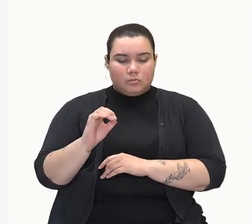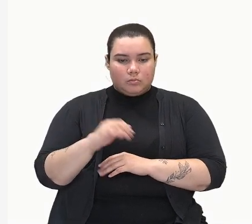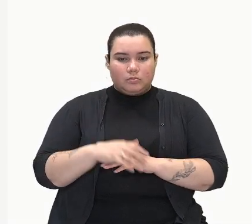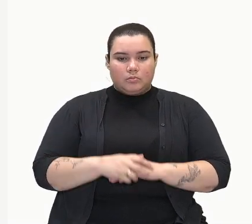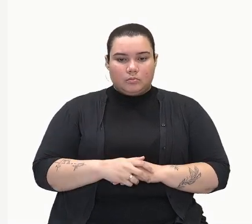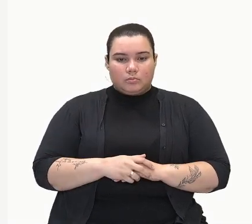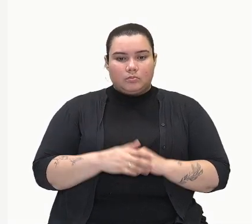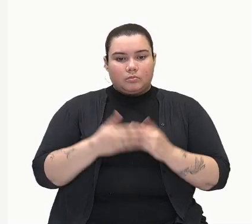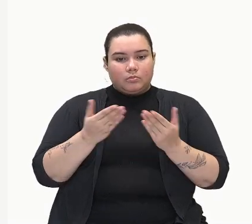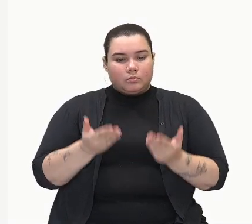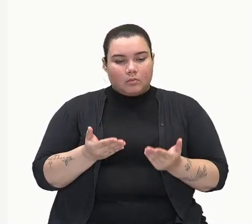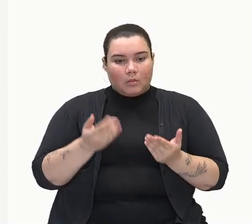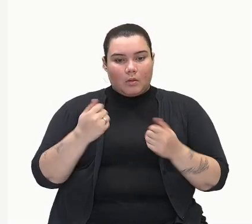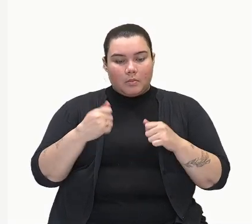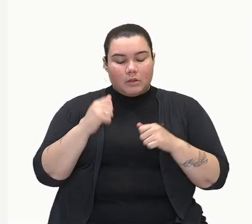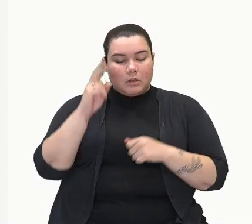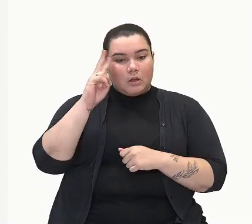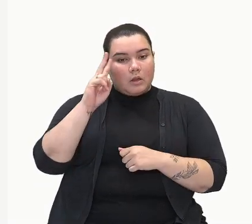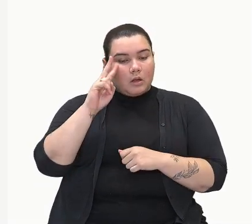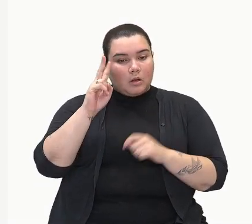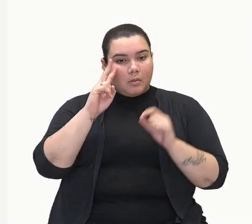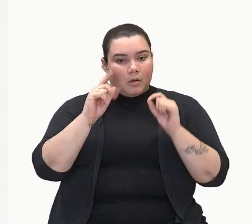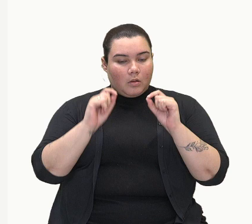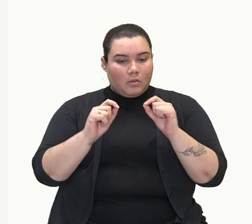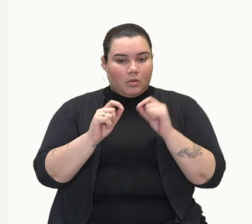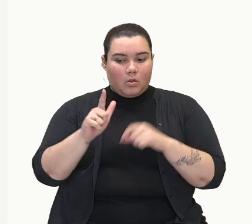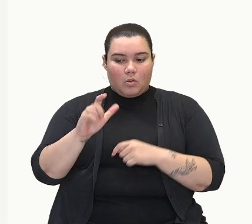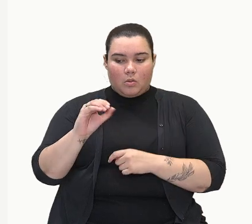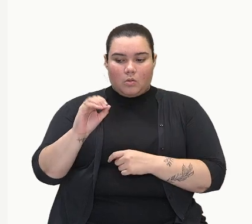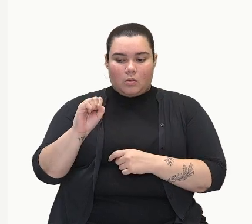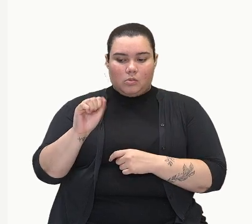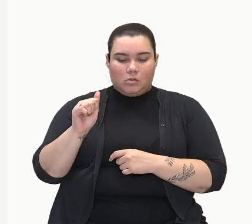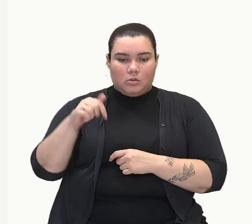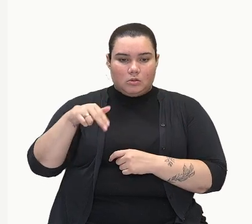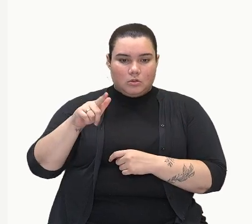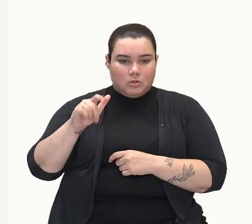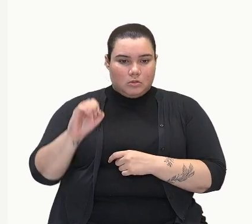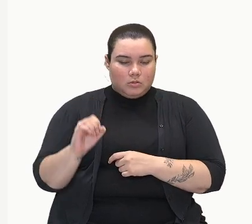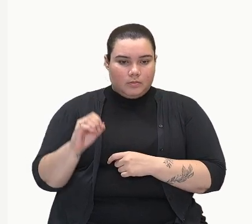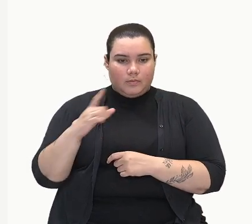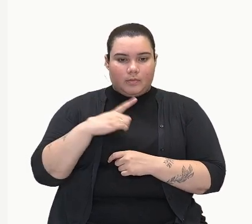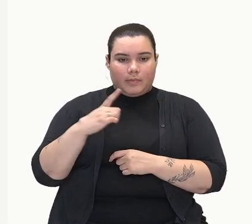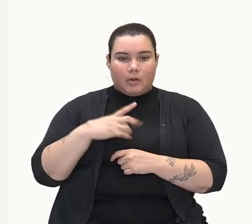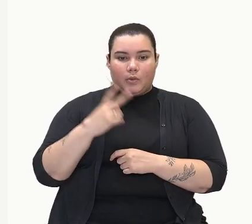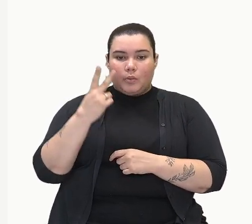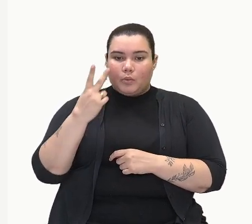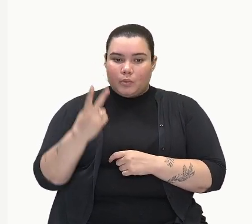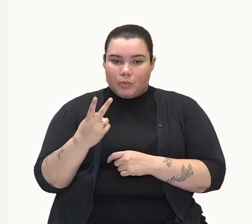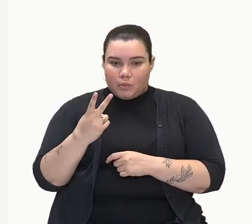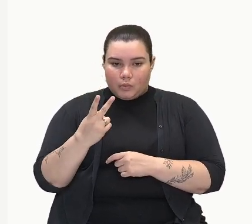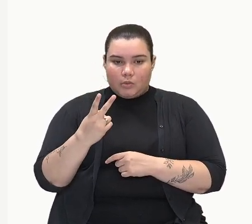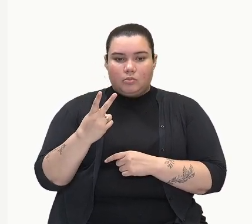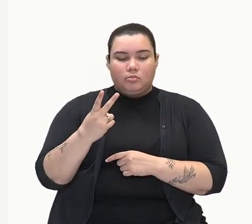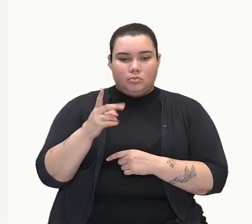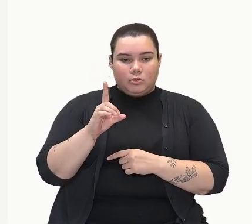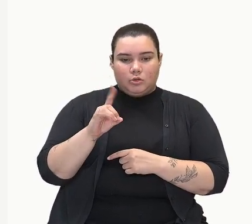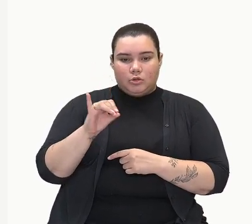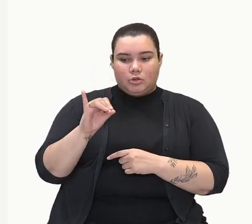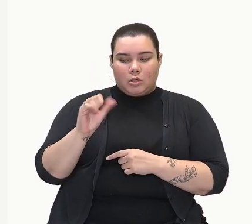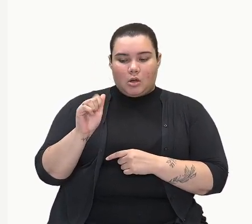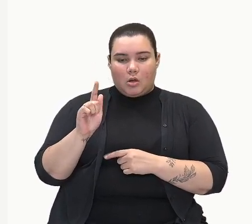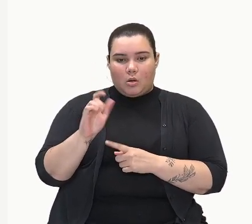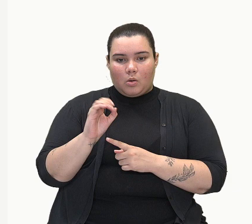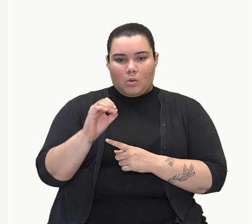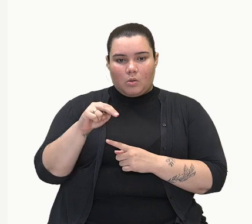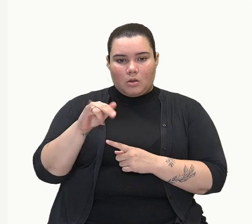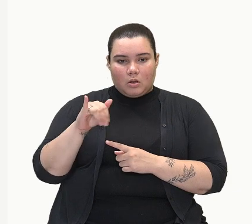a gente tem que lembrar que um losango possui duas diagonais, tá? Então,